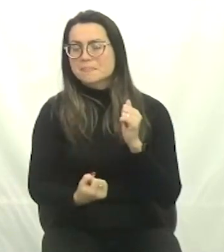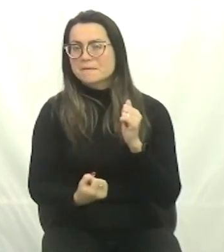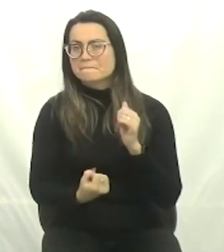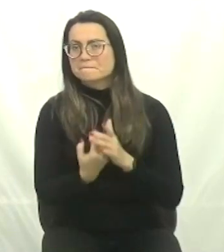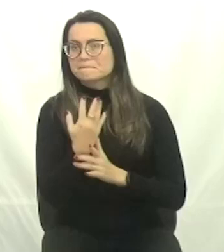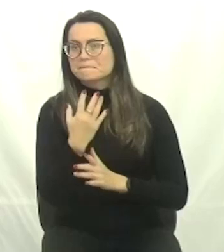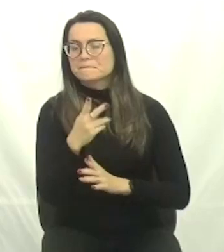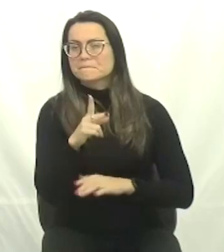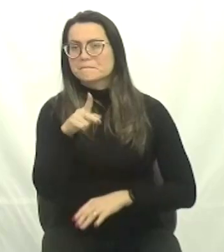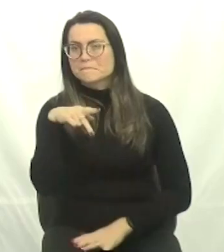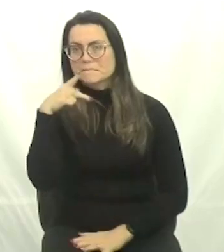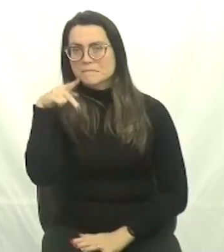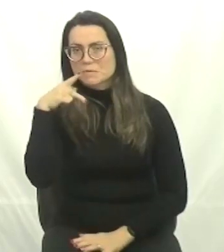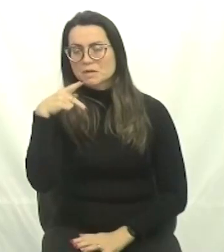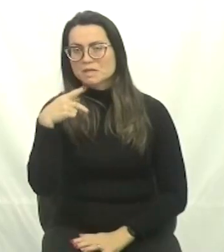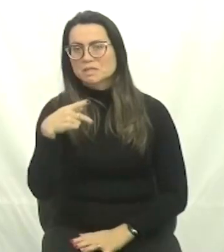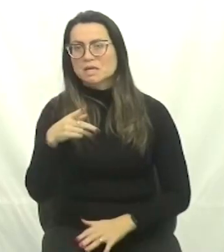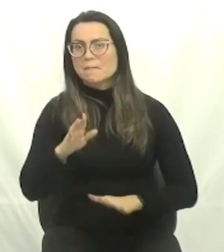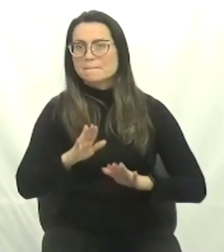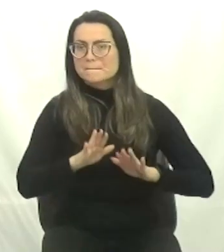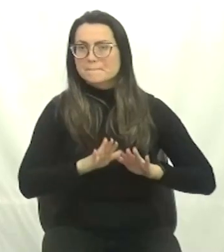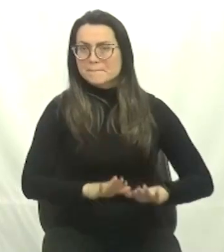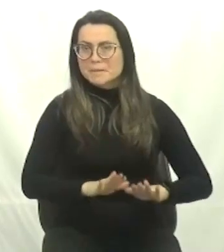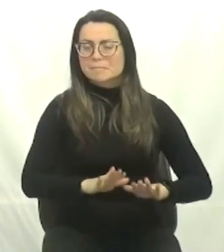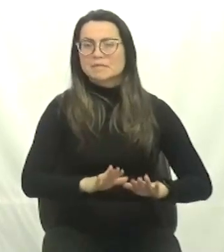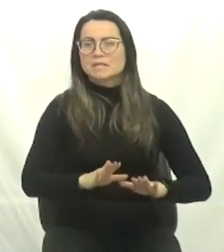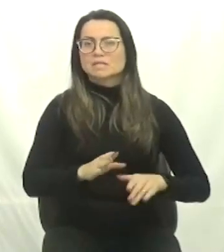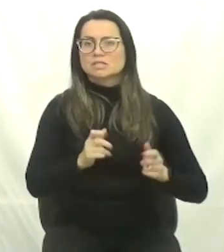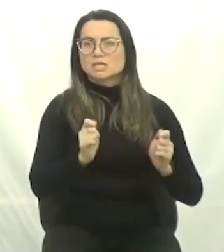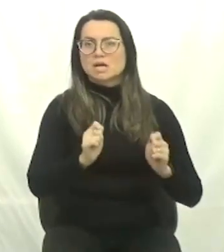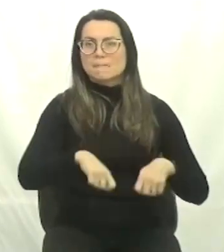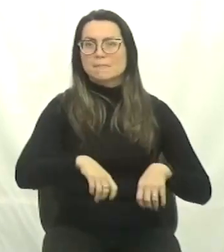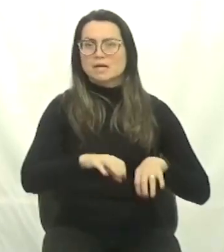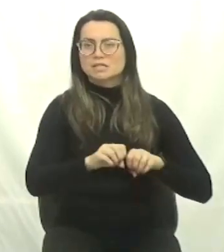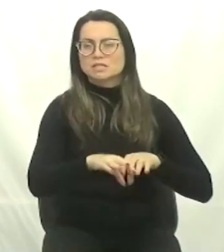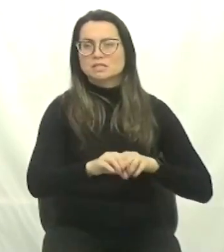política permanente de capacitação para estagiários.